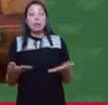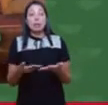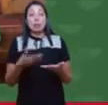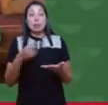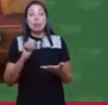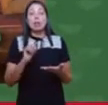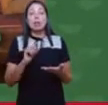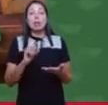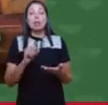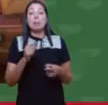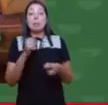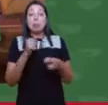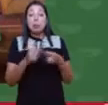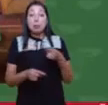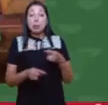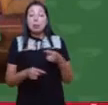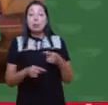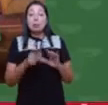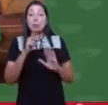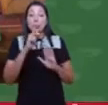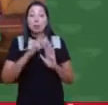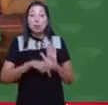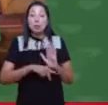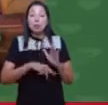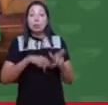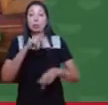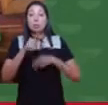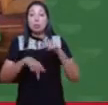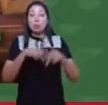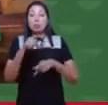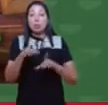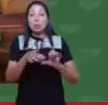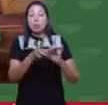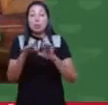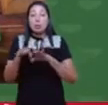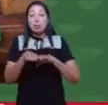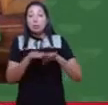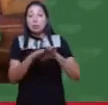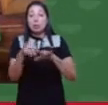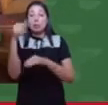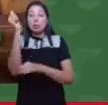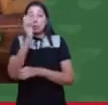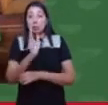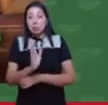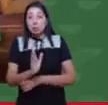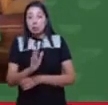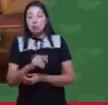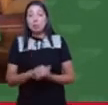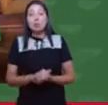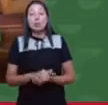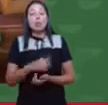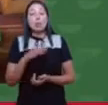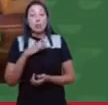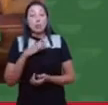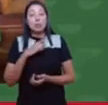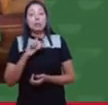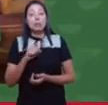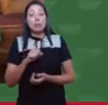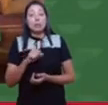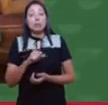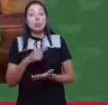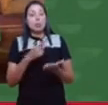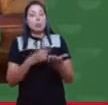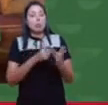para interditar um projeto popular e democrático no Brasil, que teve